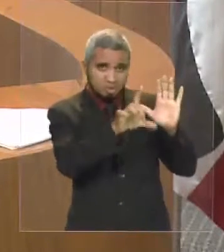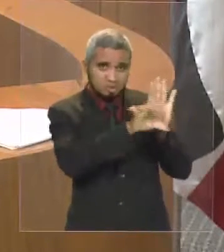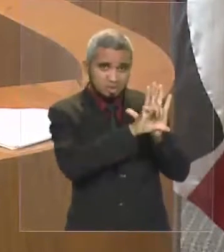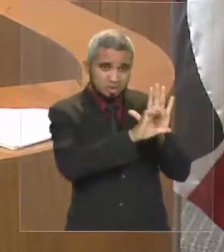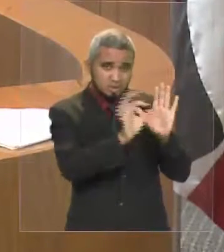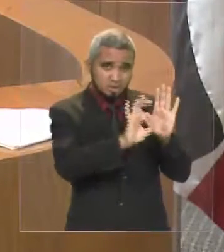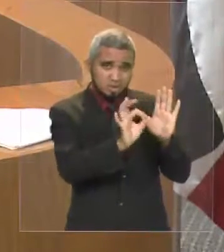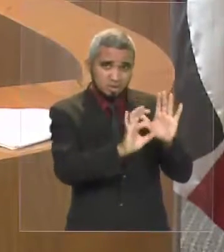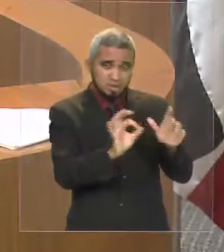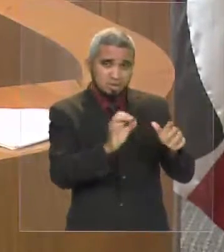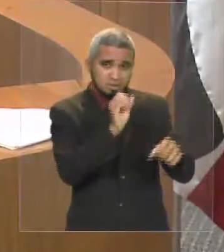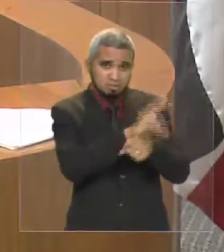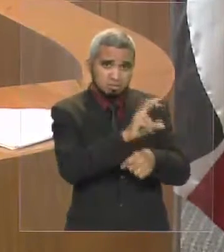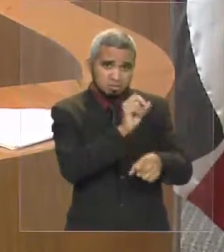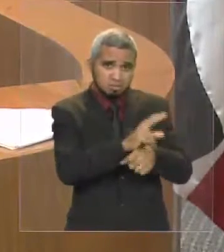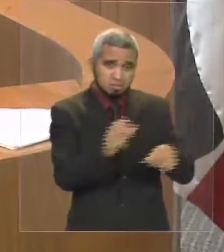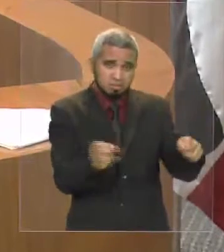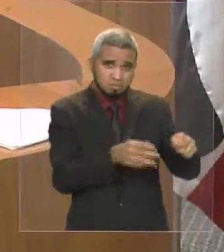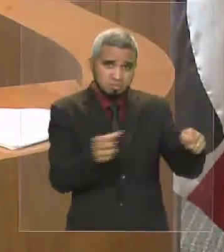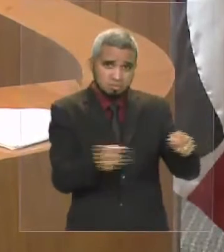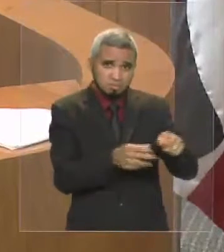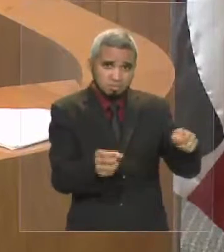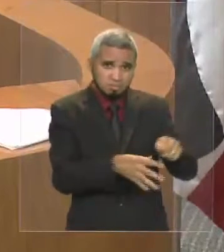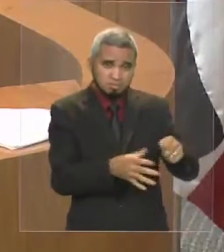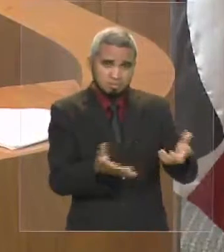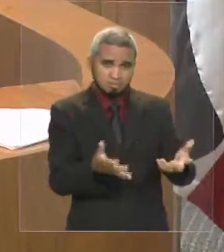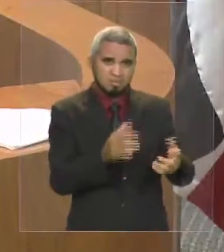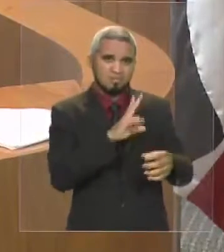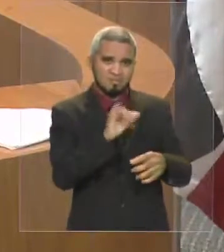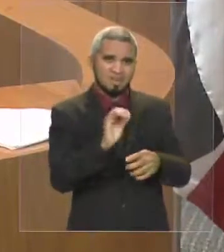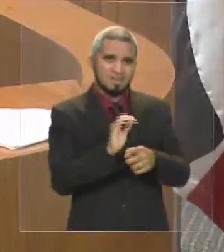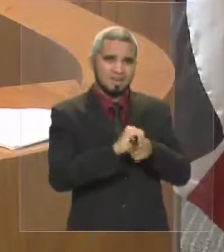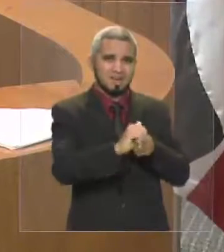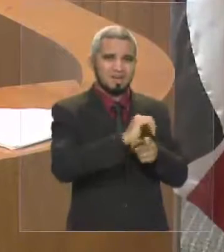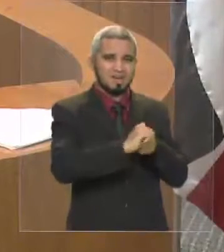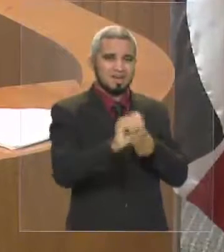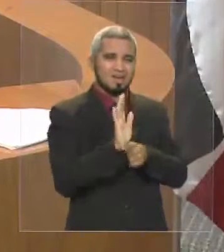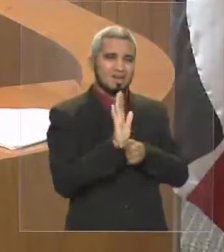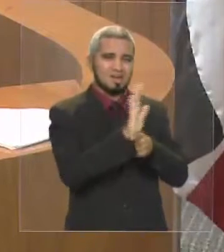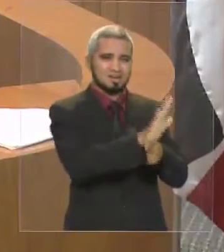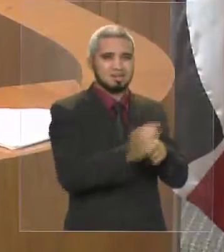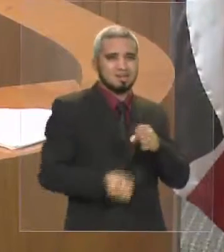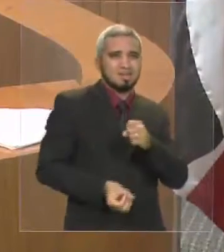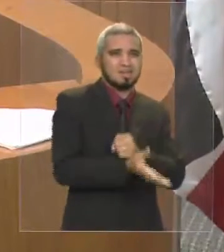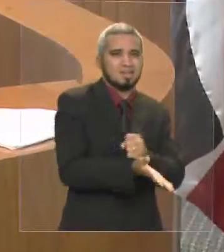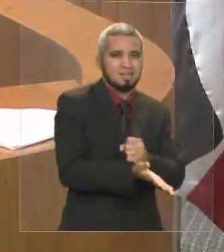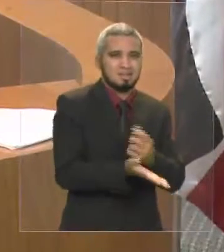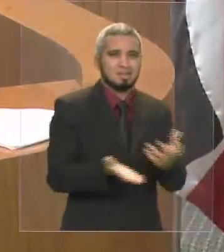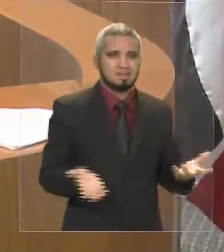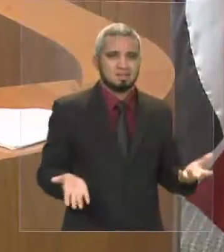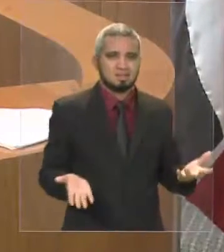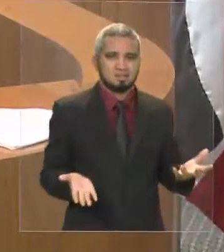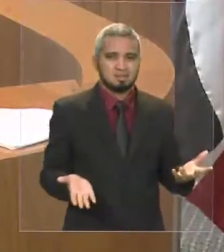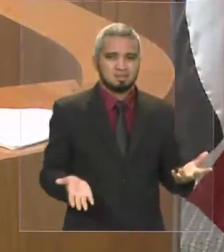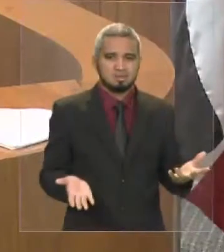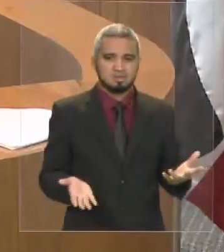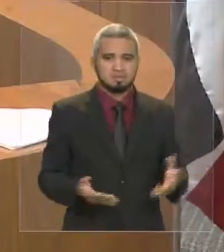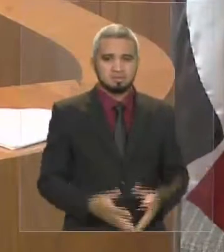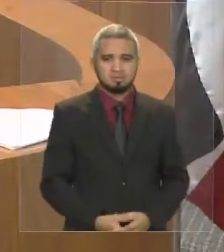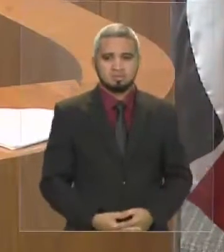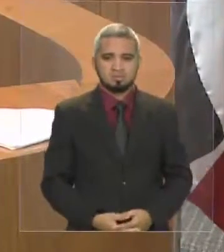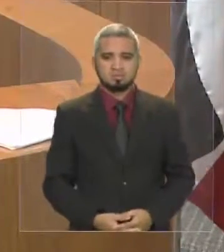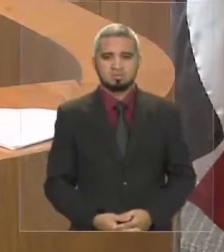que é em relação à contratação de empacotadores, vai ter o benefício, porque nós assim vamos assegurar através de uma lei. Já concluo, senhor